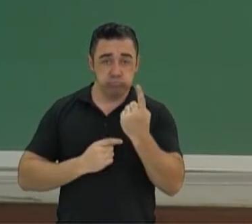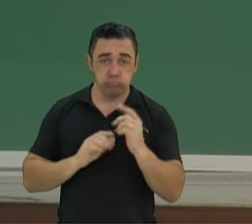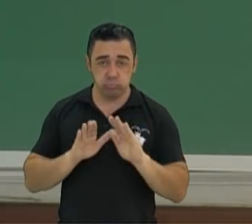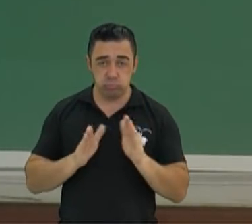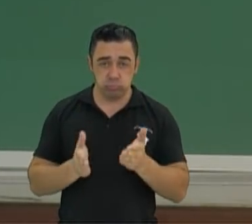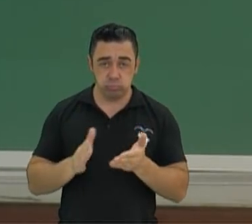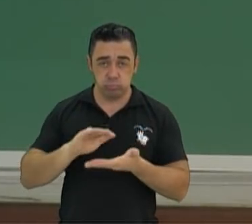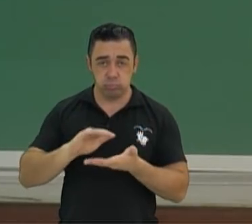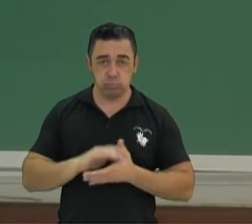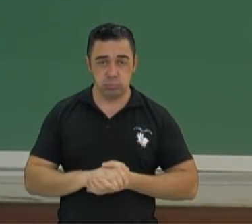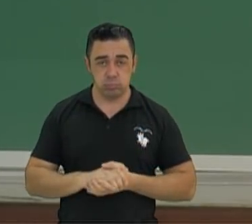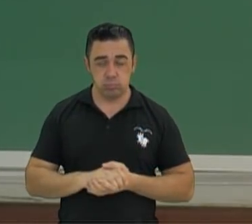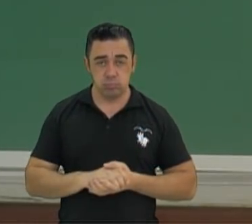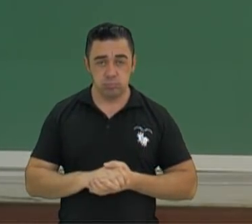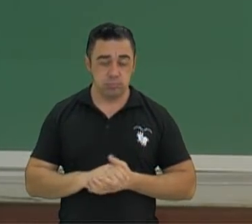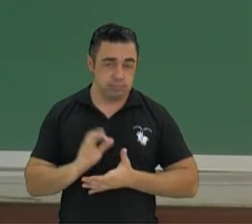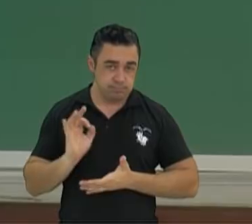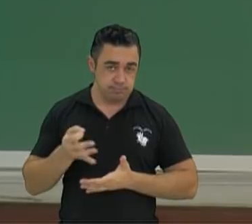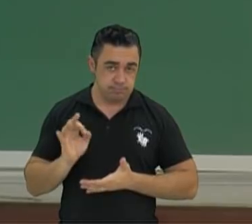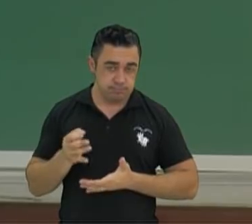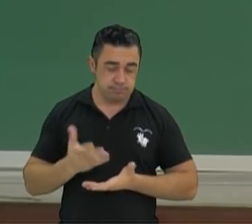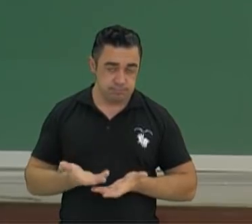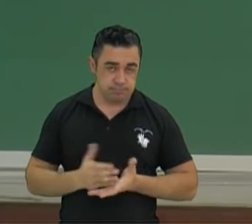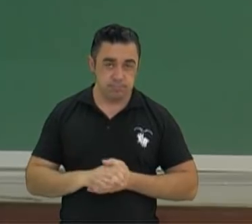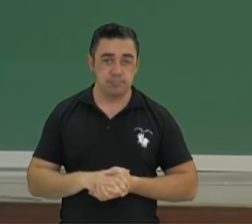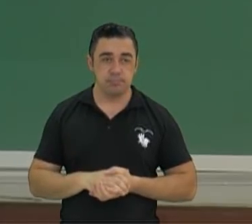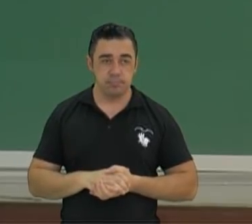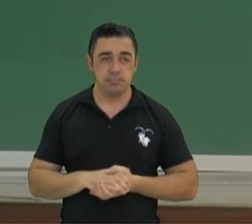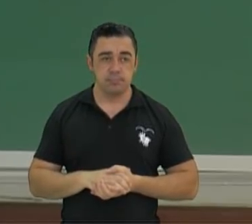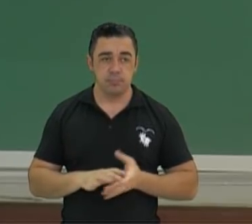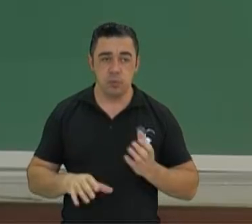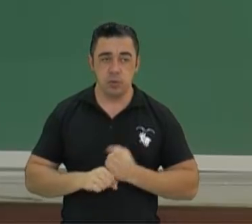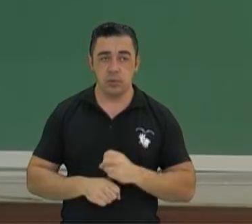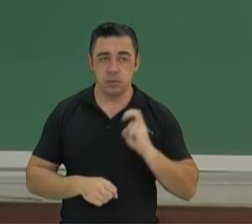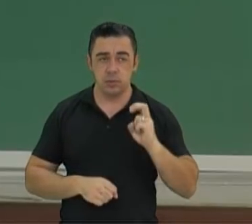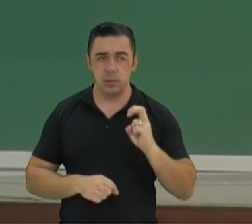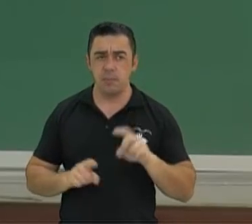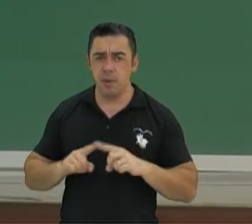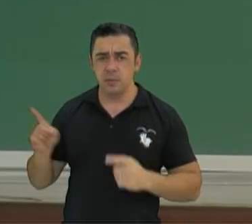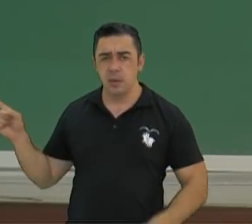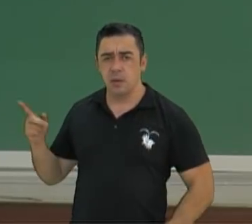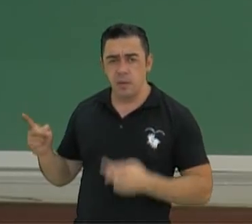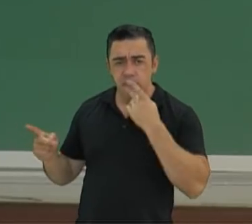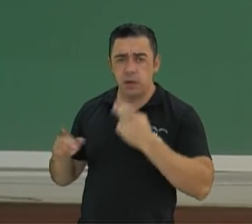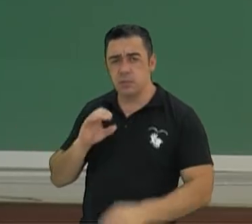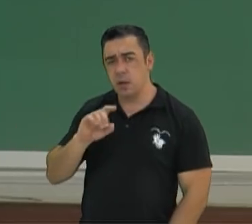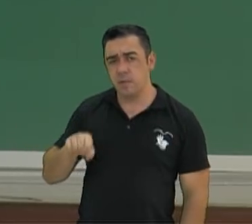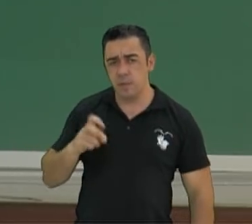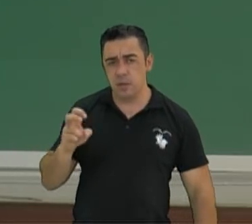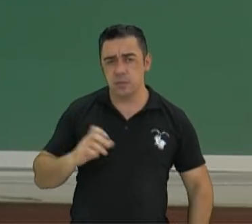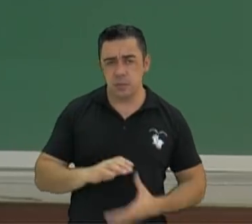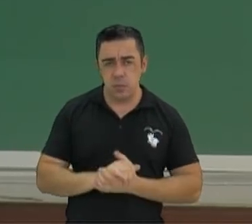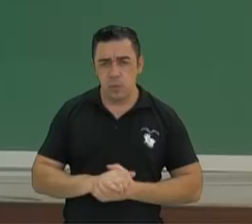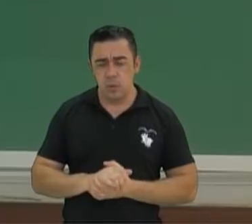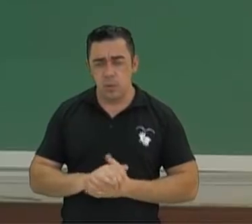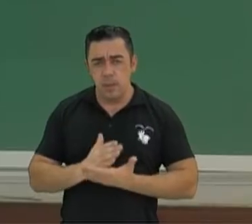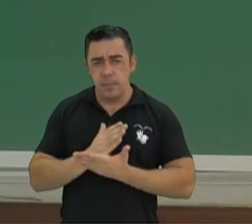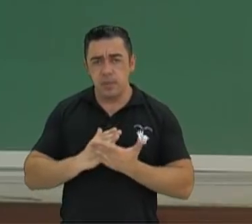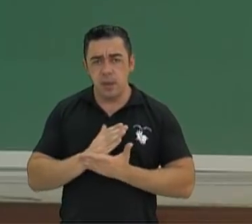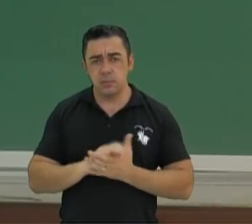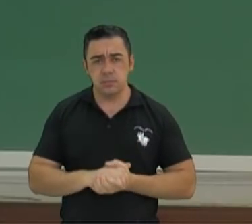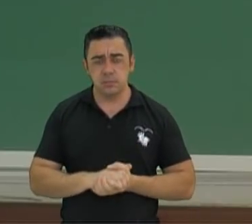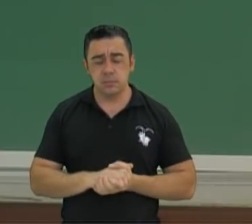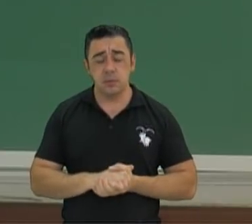outra metade, vai formar um cubo inteiro. Mas, prof, ali no exercício tem 0,5 para o meio do